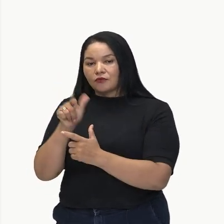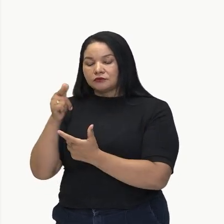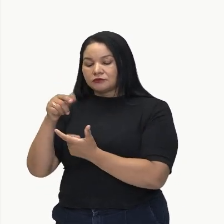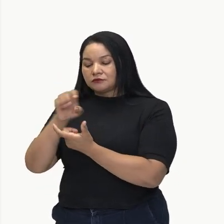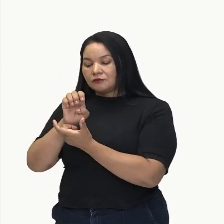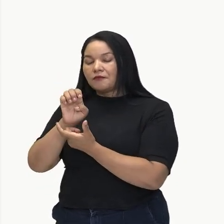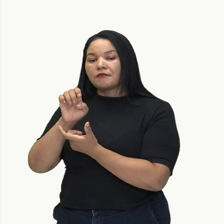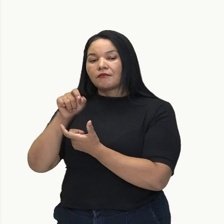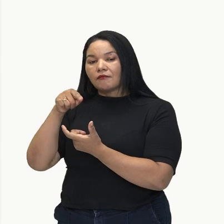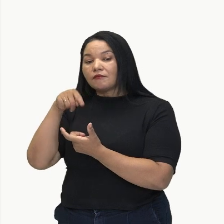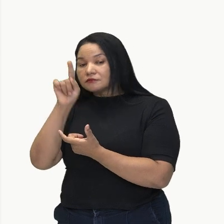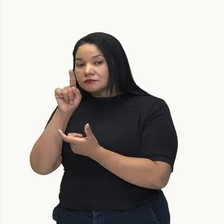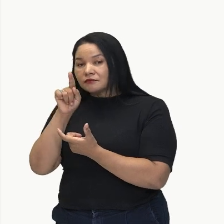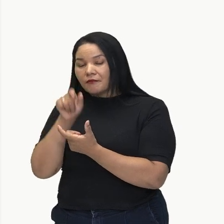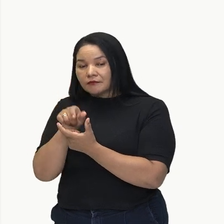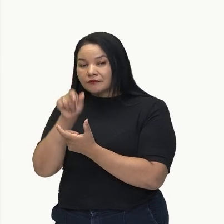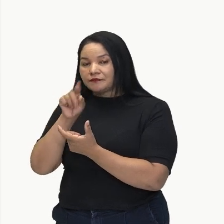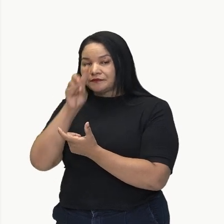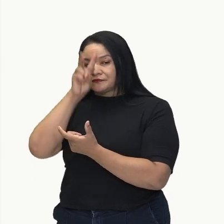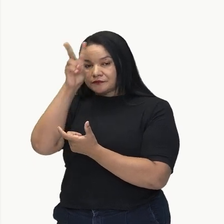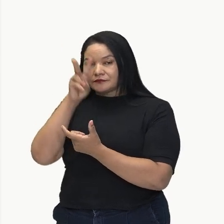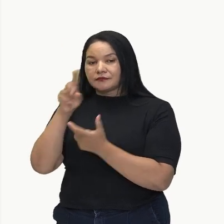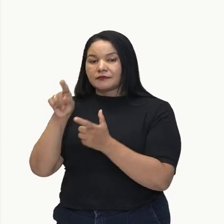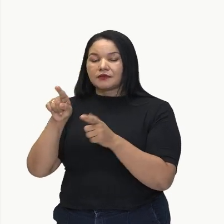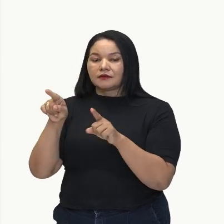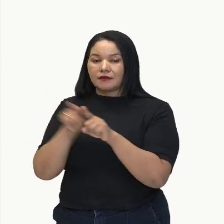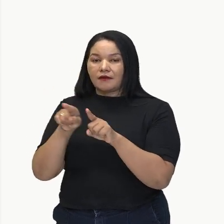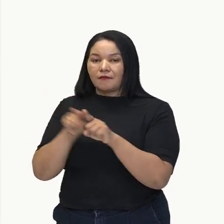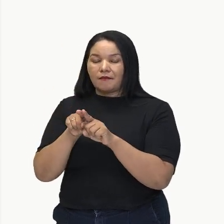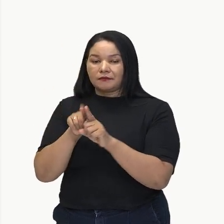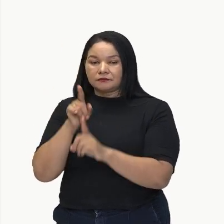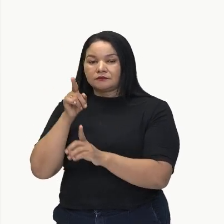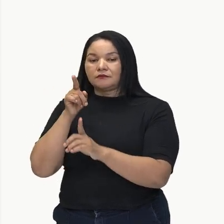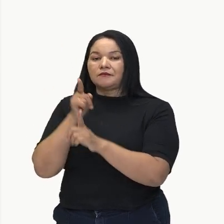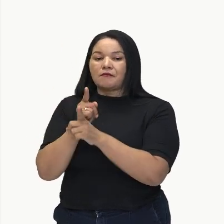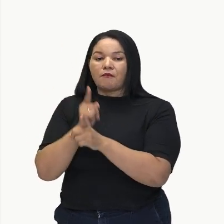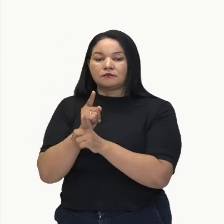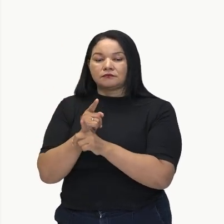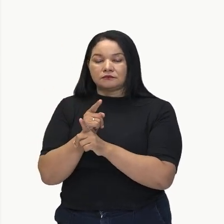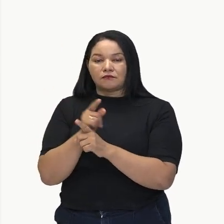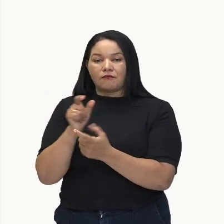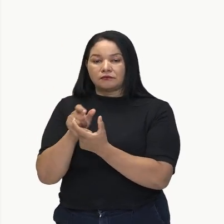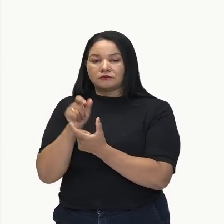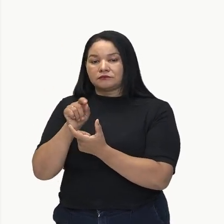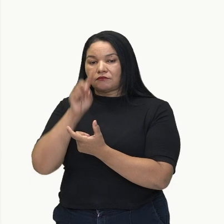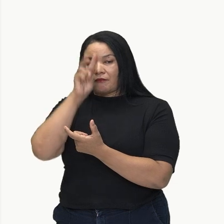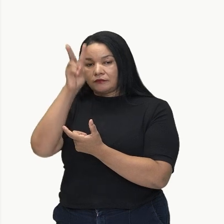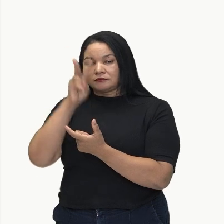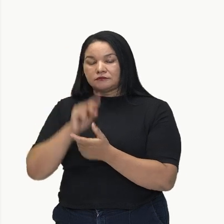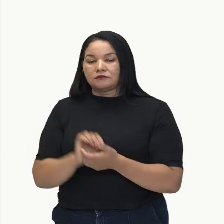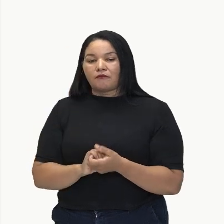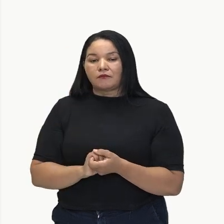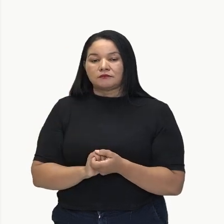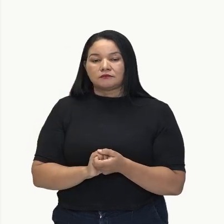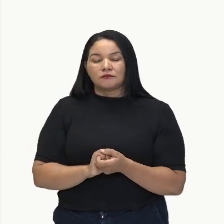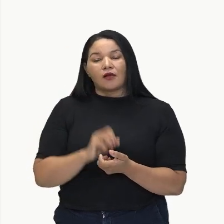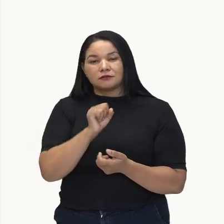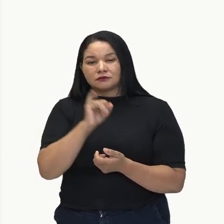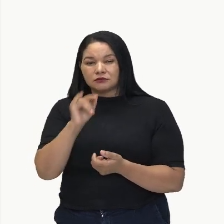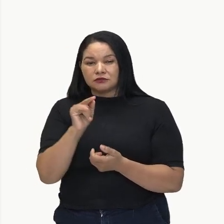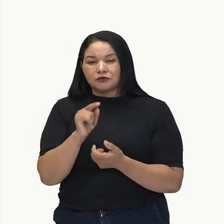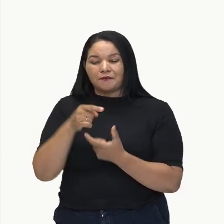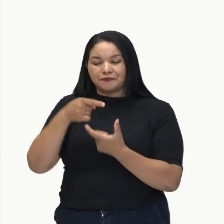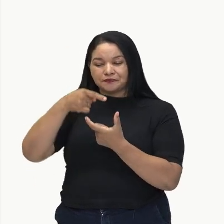acentuada, já facilitando aí a nossa identificação da sílaba tônica. Quando as sílabas não estão